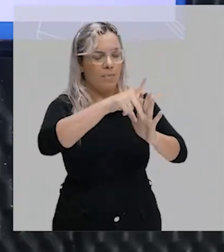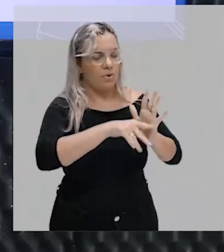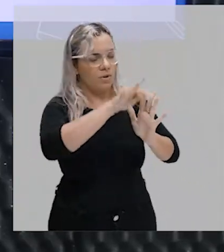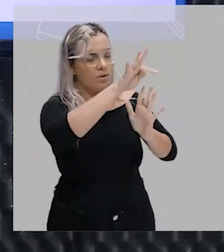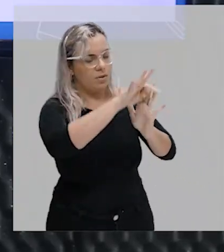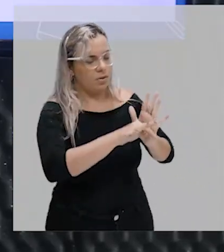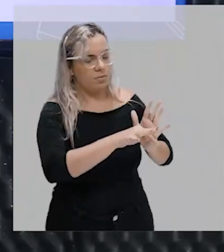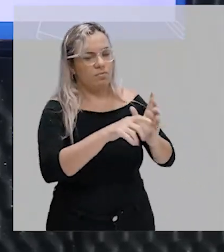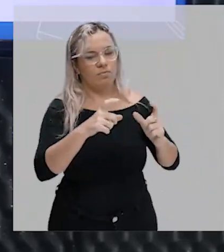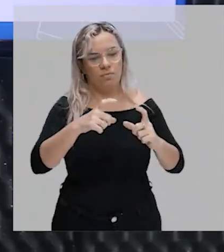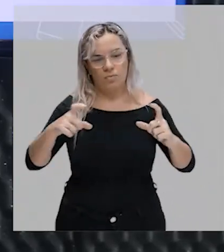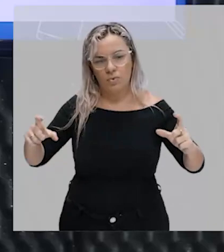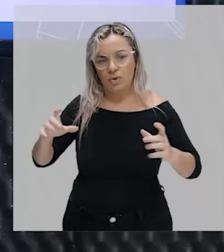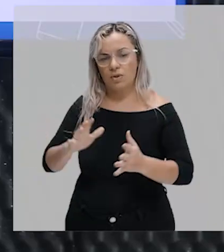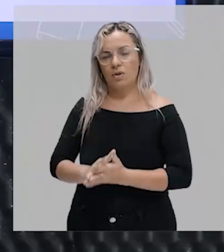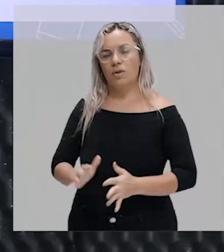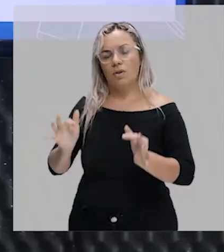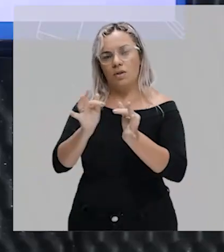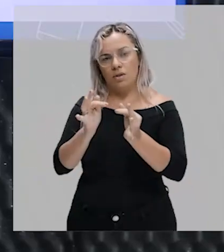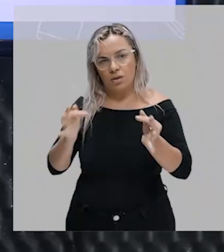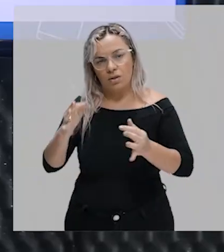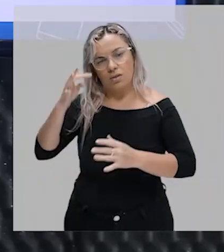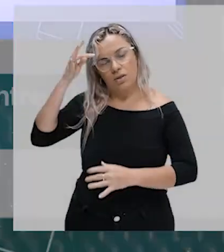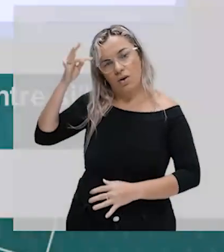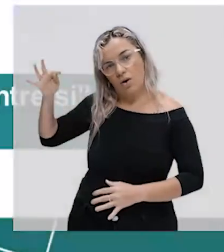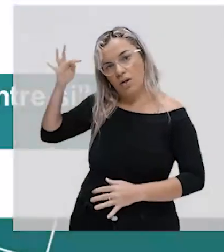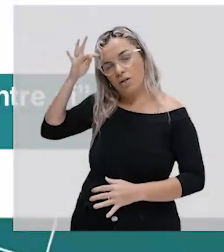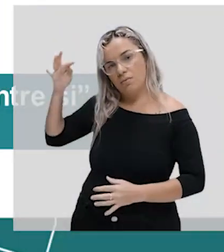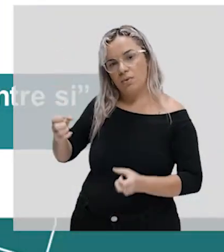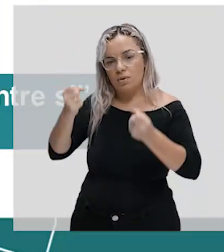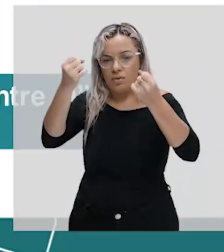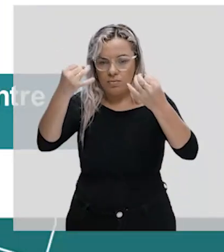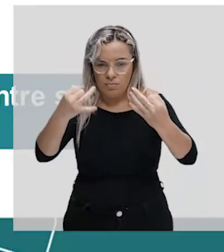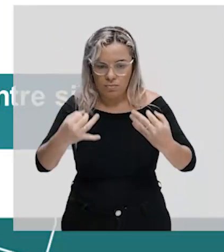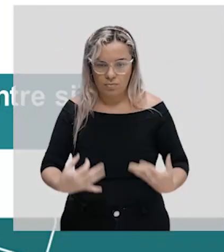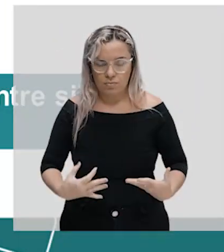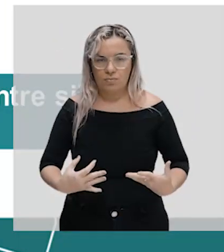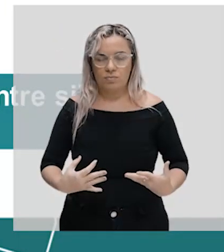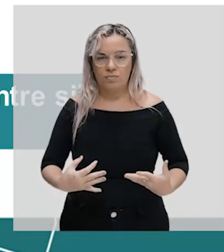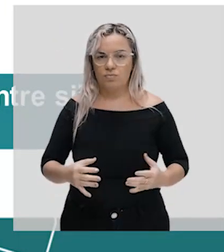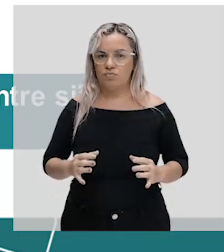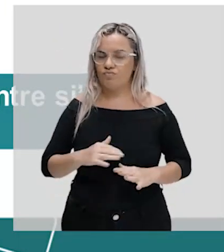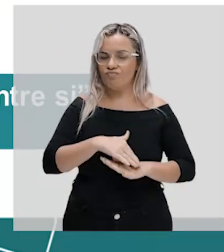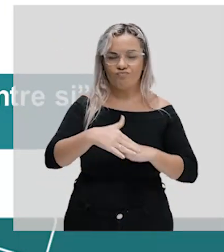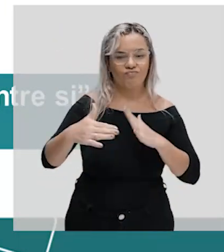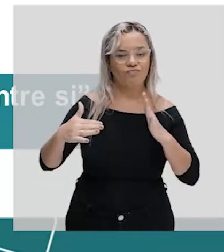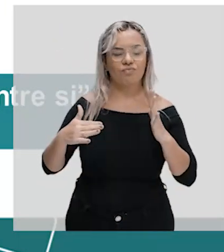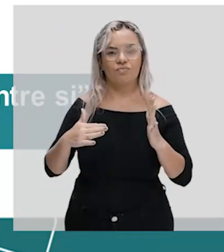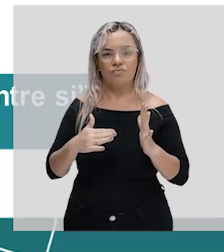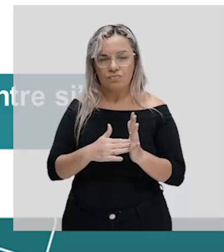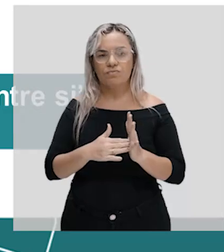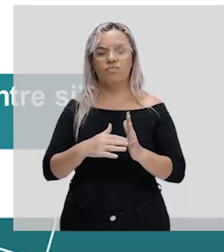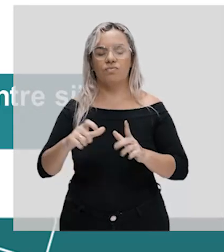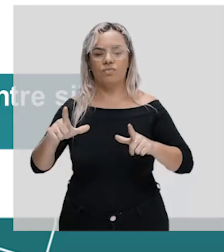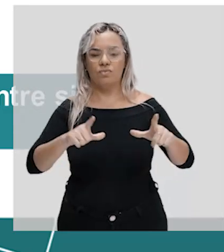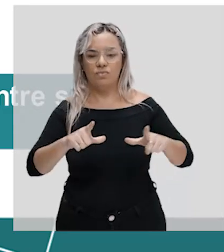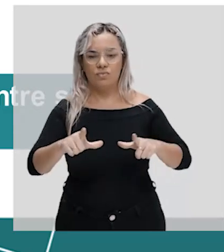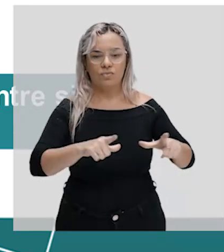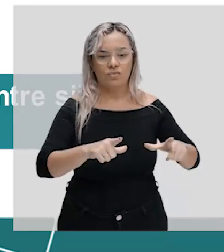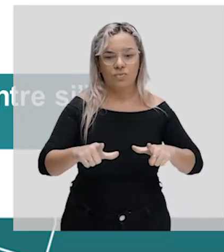a sintaxe, teoricamente falando, ela é tudo isso, ela vai trabalhar as